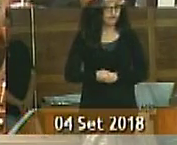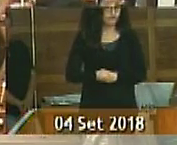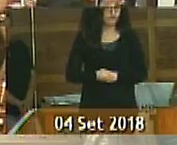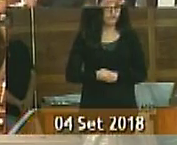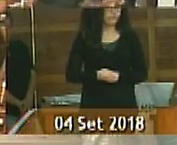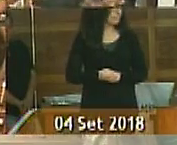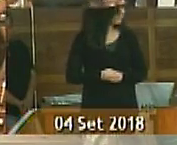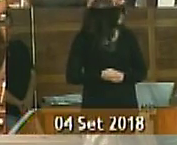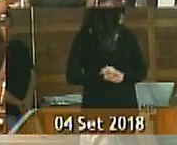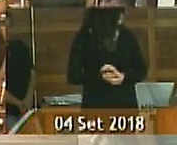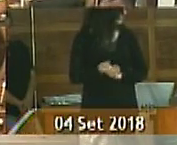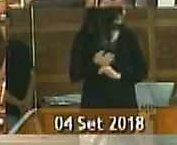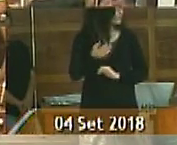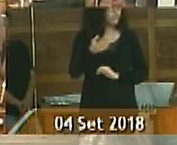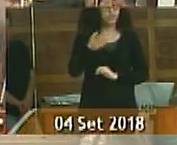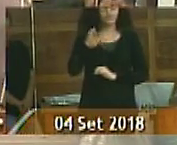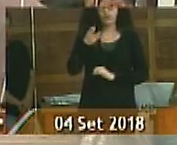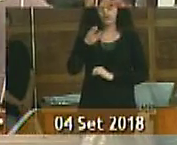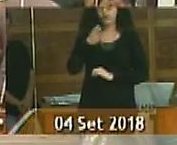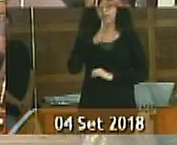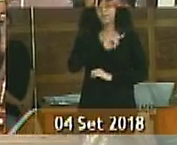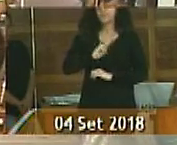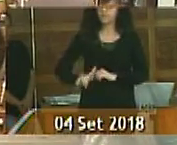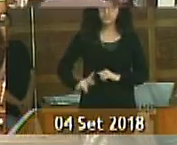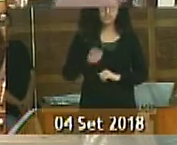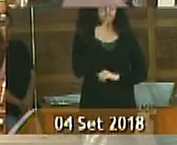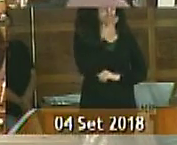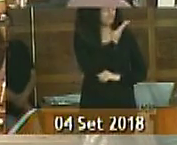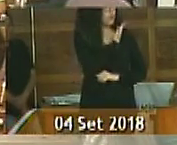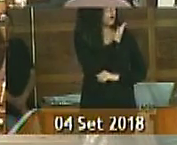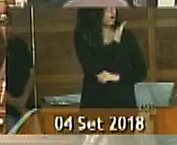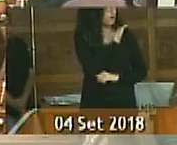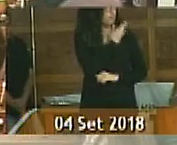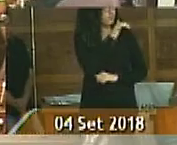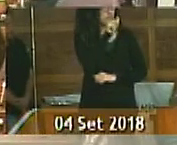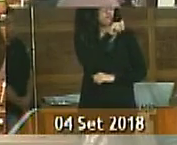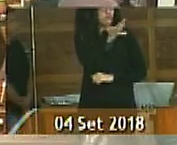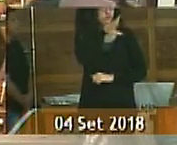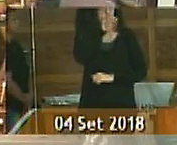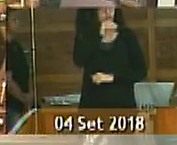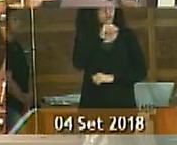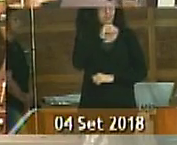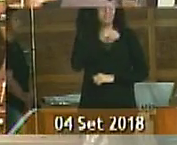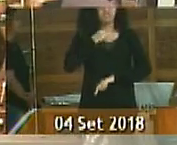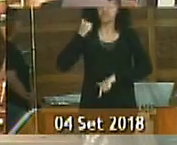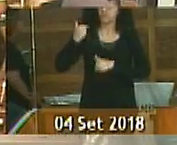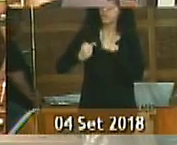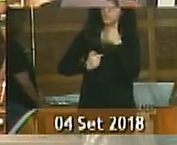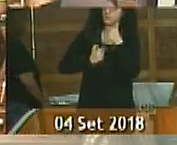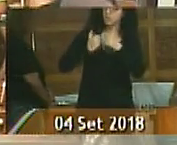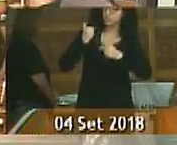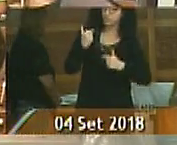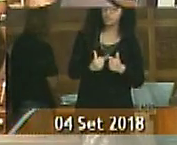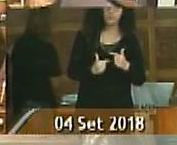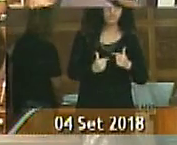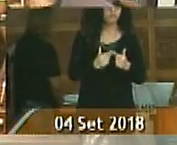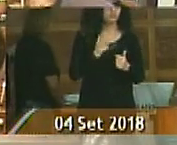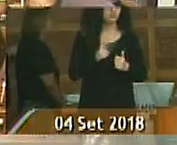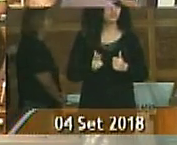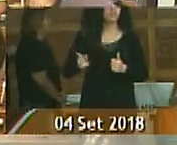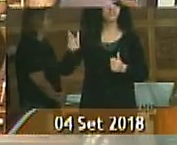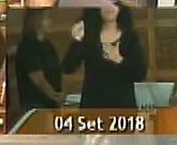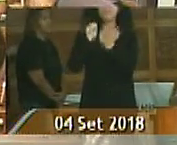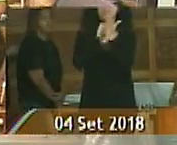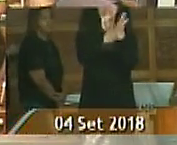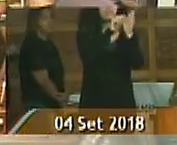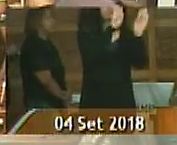Meu amigo Jairo, um guerreiro, um batalhador, para vocês estarem aqui, o que esse homem correu atrás, brigou, lutou, bateu de porta